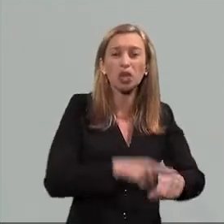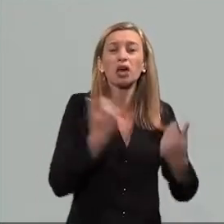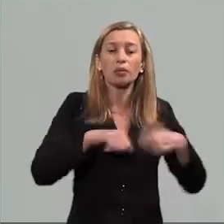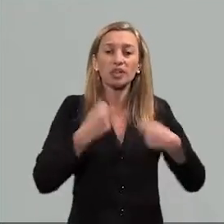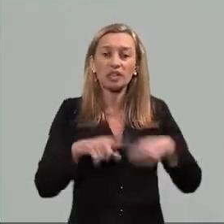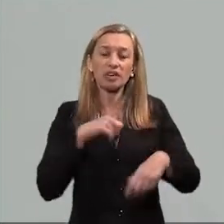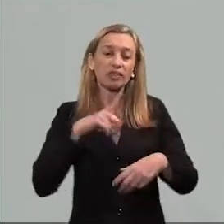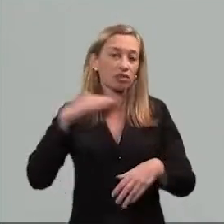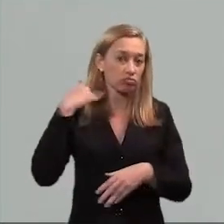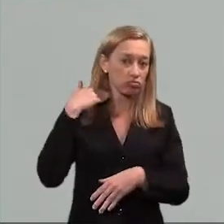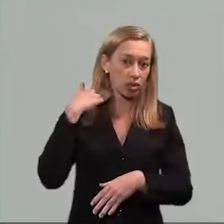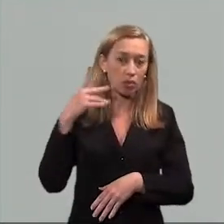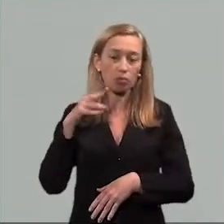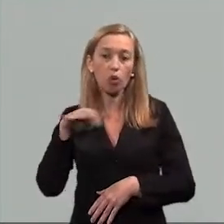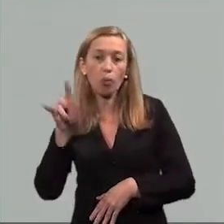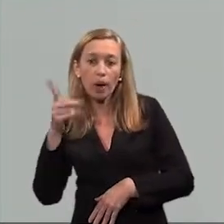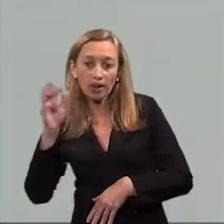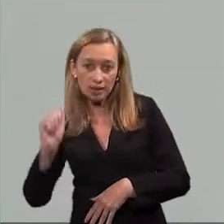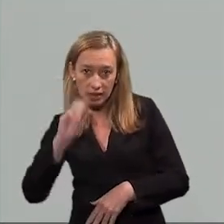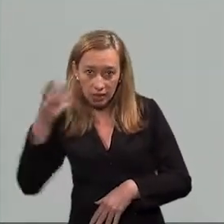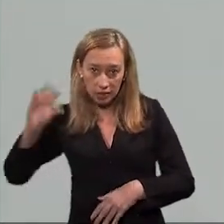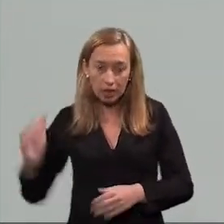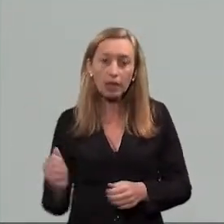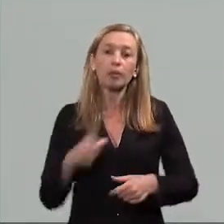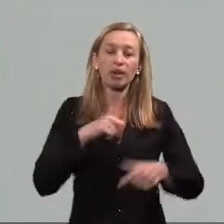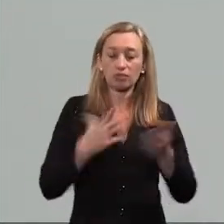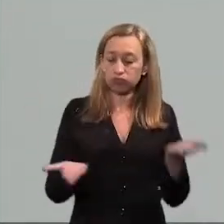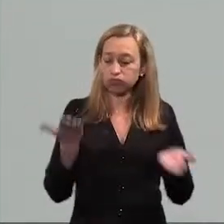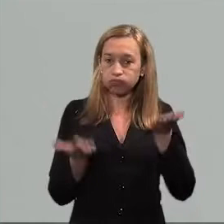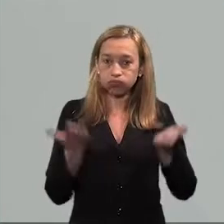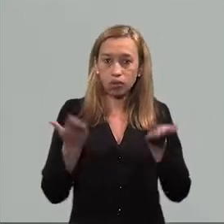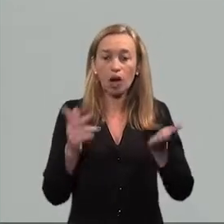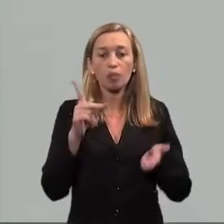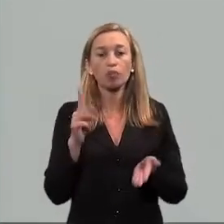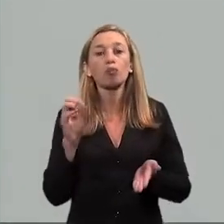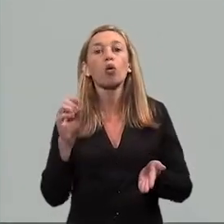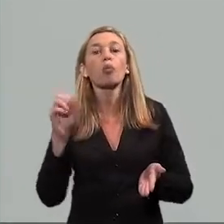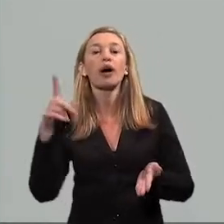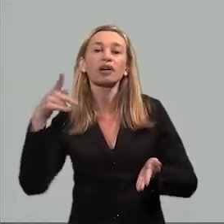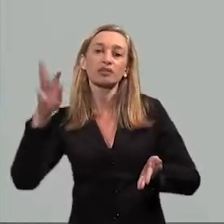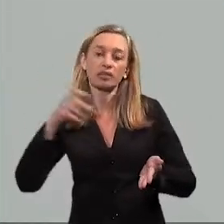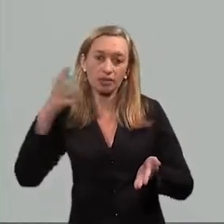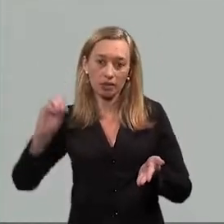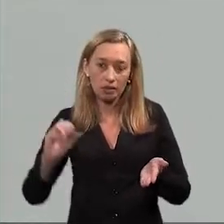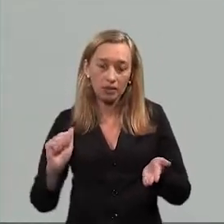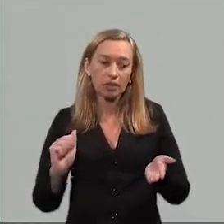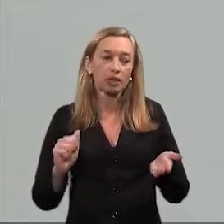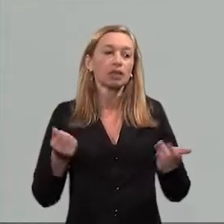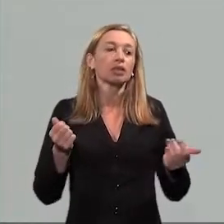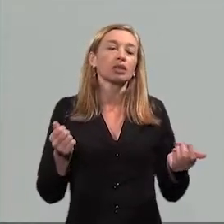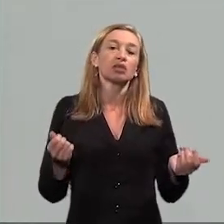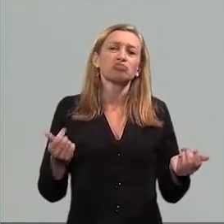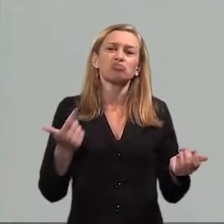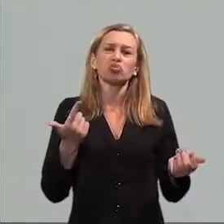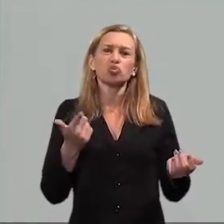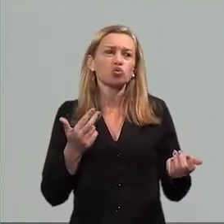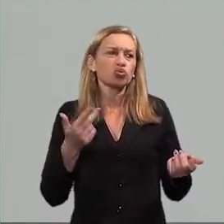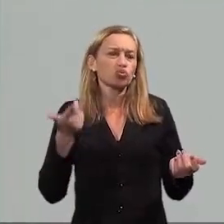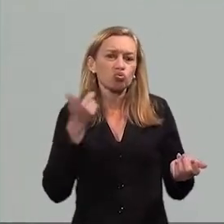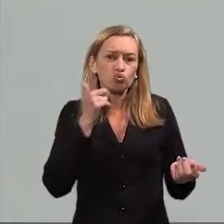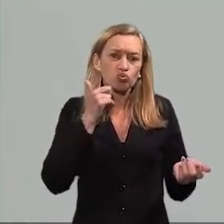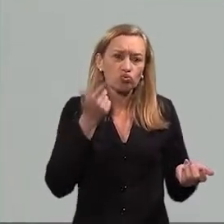ele precisava ter uma poupança para ter equilíbrio. A poupança que ele passa a ter nunca